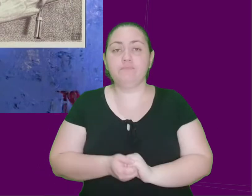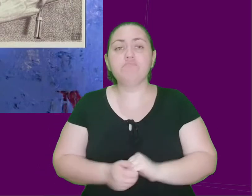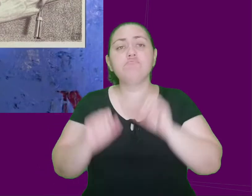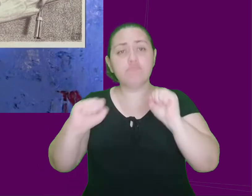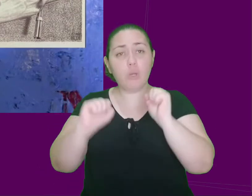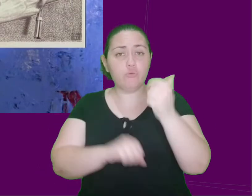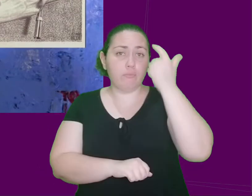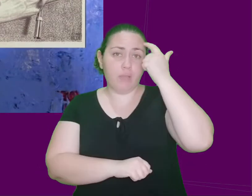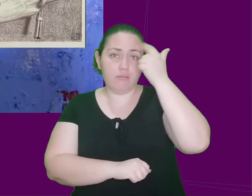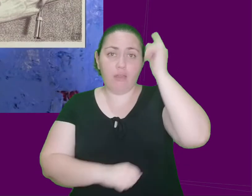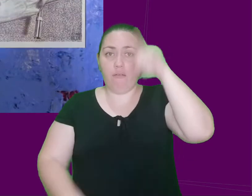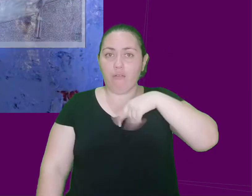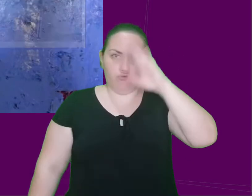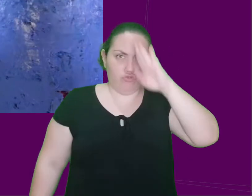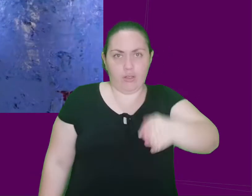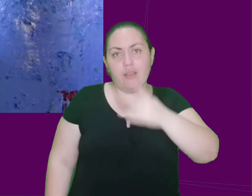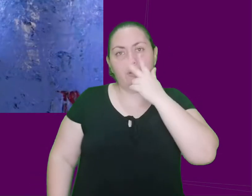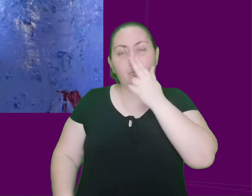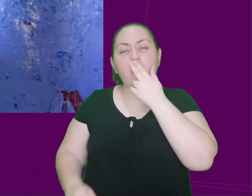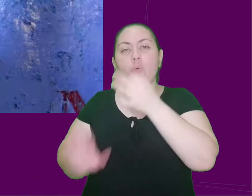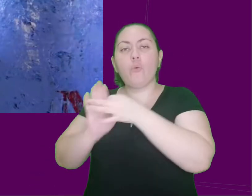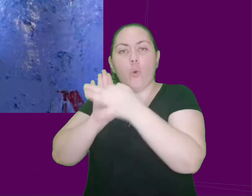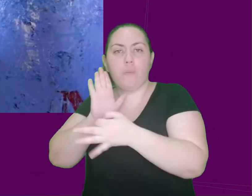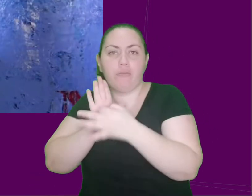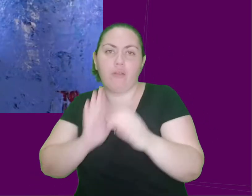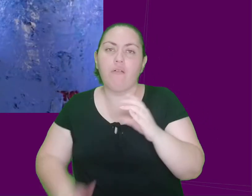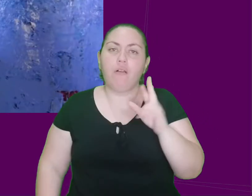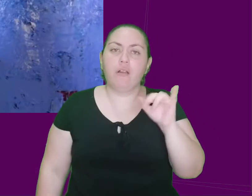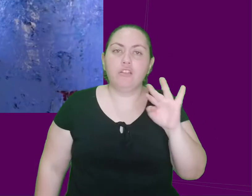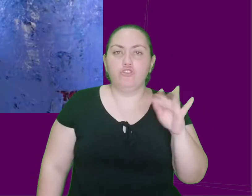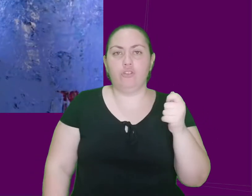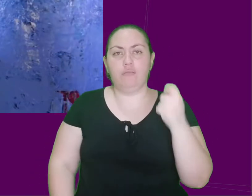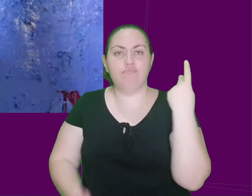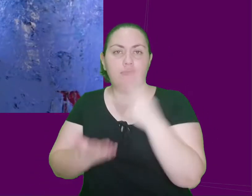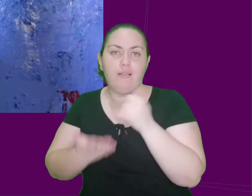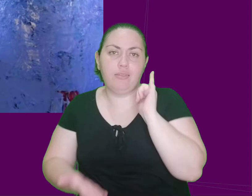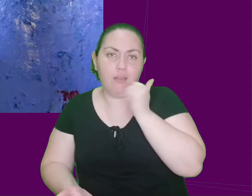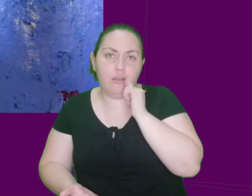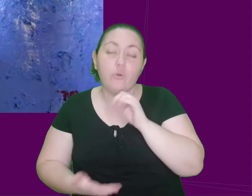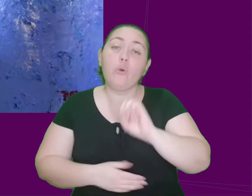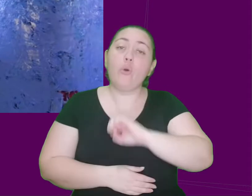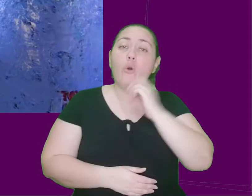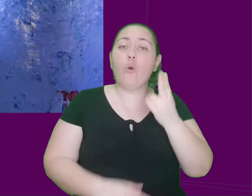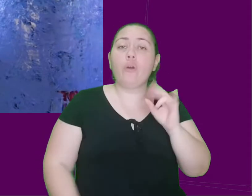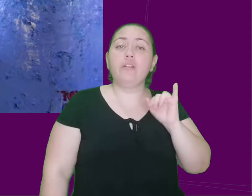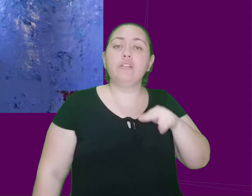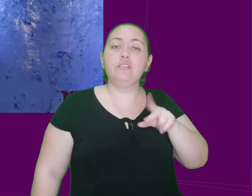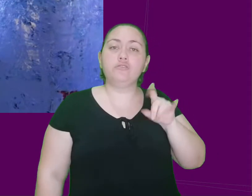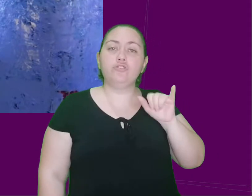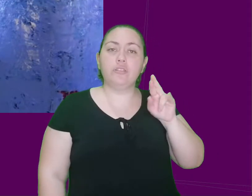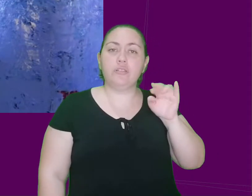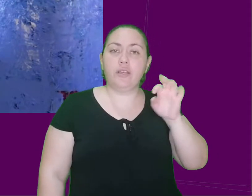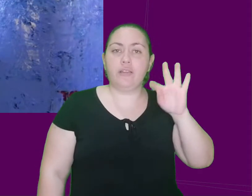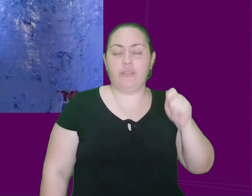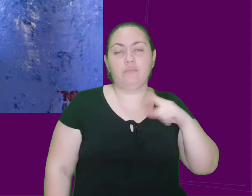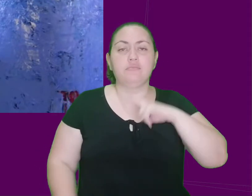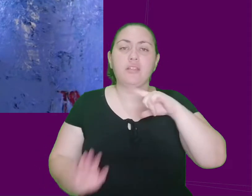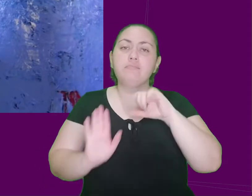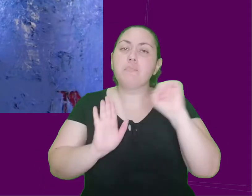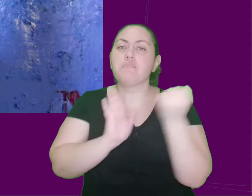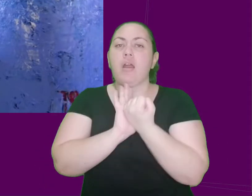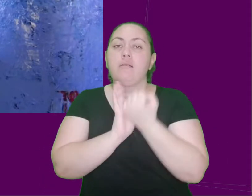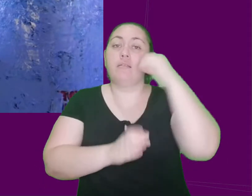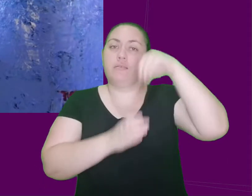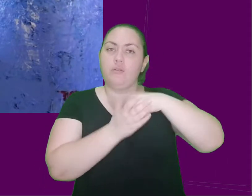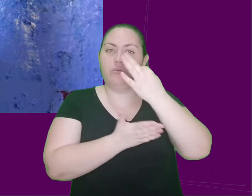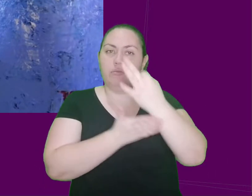ser percebida de forma direta, com os comentários e críticas do narrador, ou indireta, em sinais ou marcas deixadas